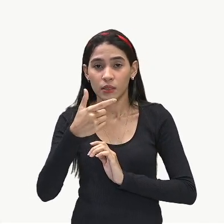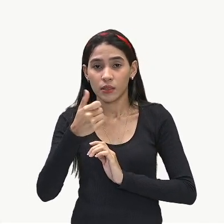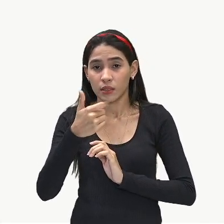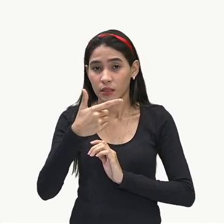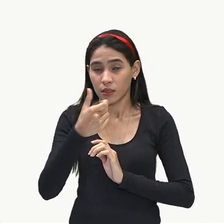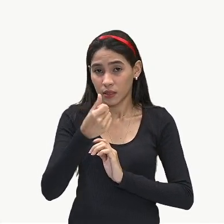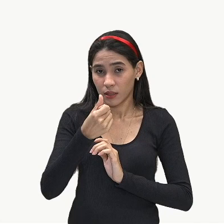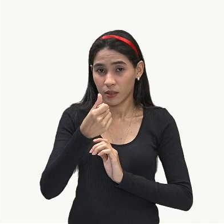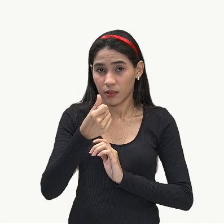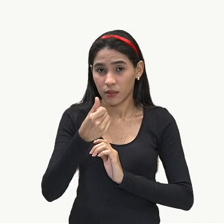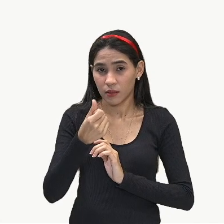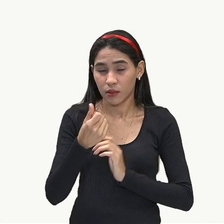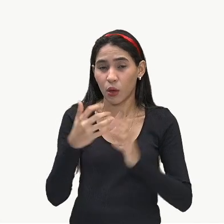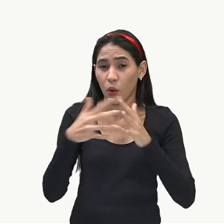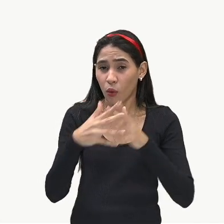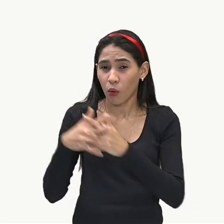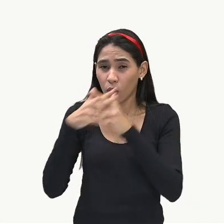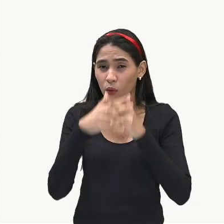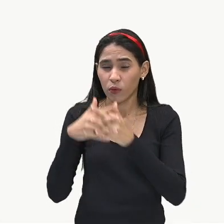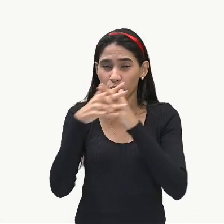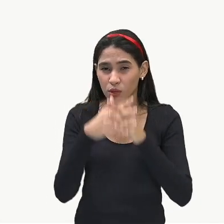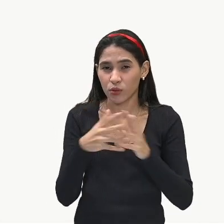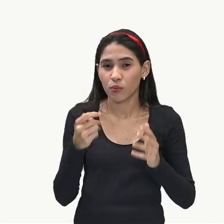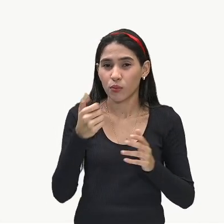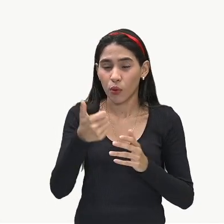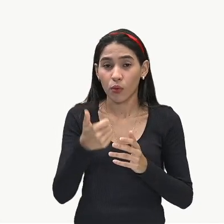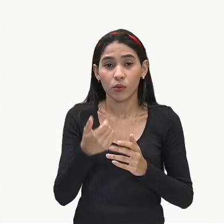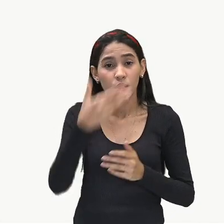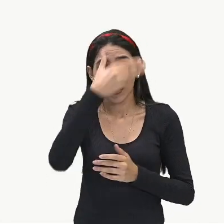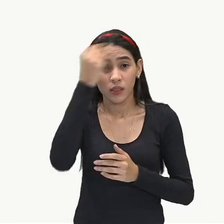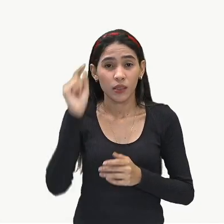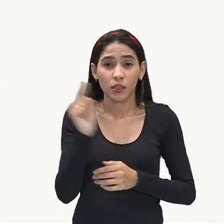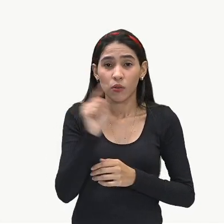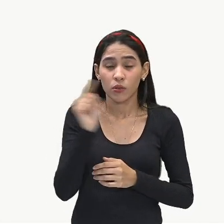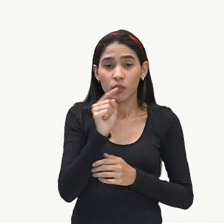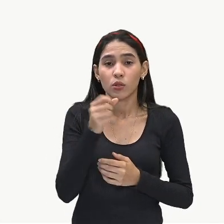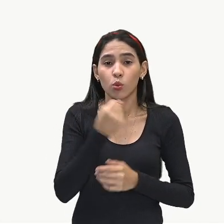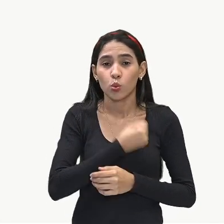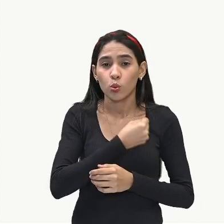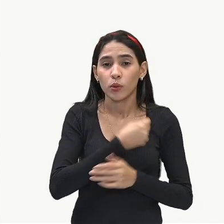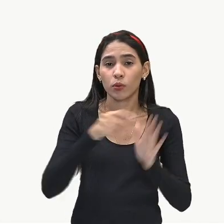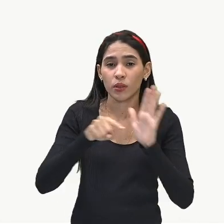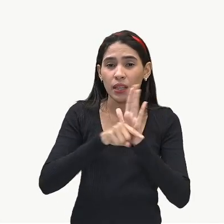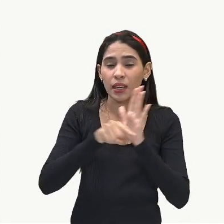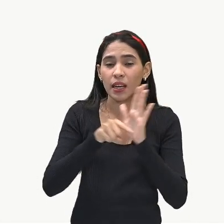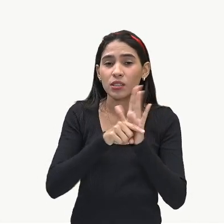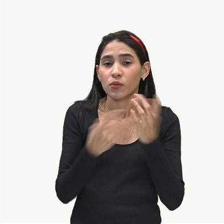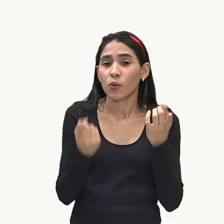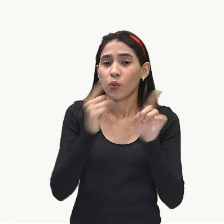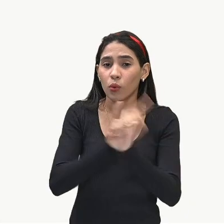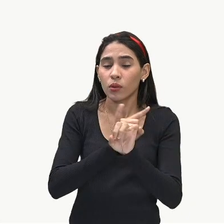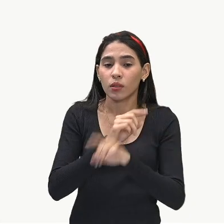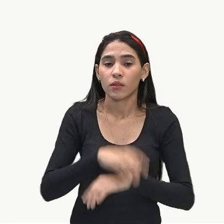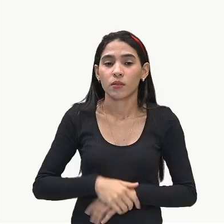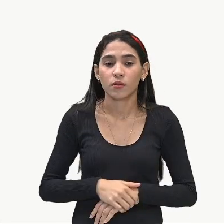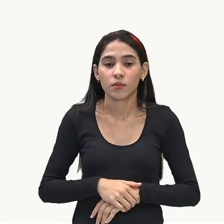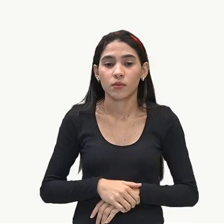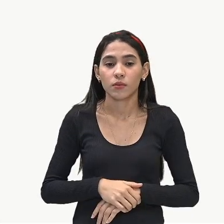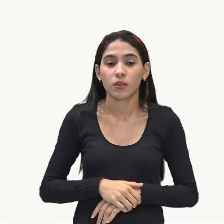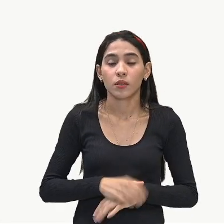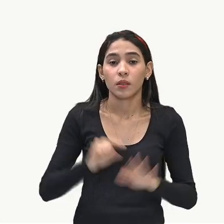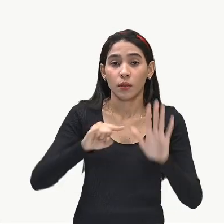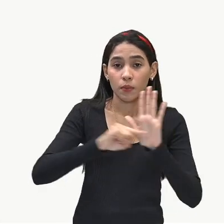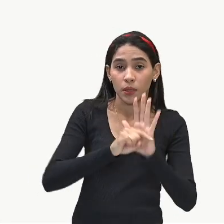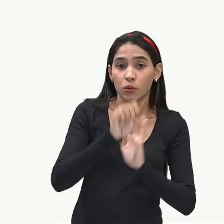tá? Não se esqueçam que quando o número for negativo, sempre ele vai ser o contrário, né? O menos 8,